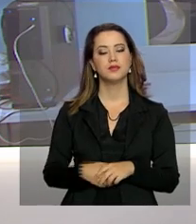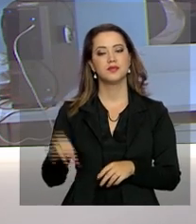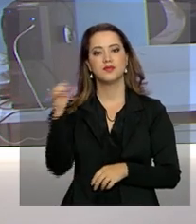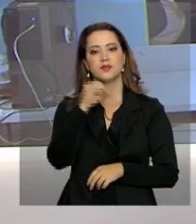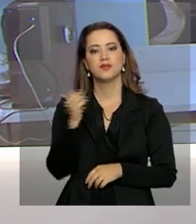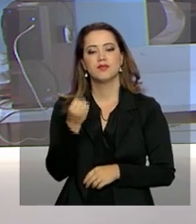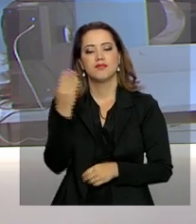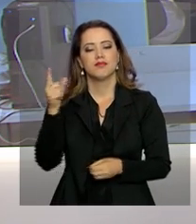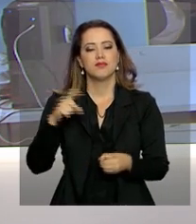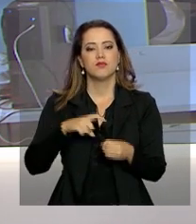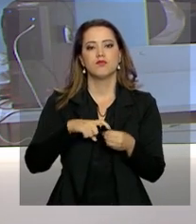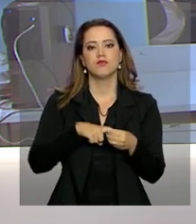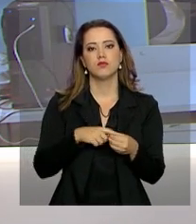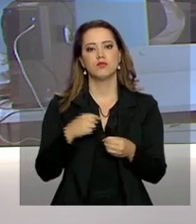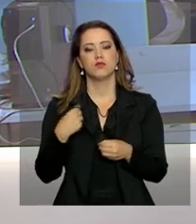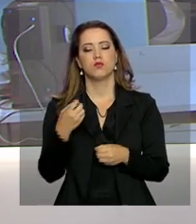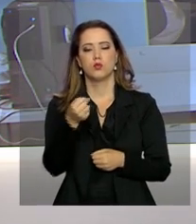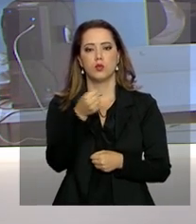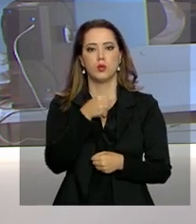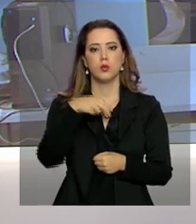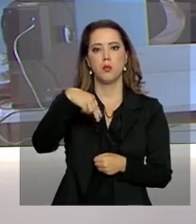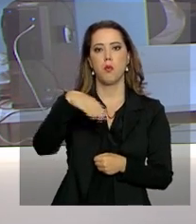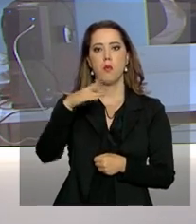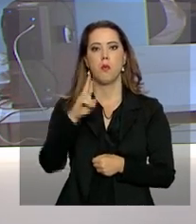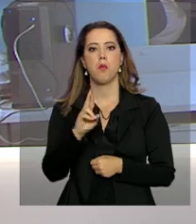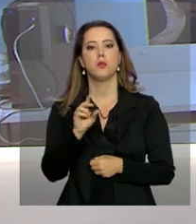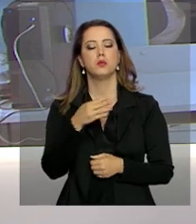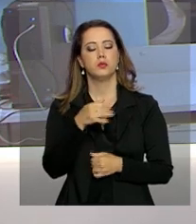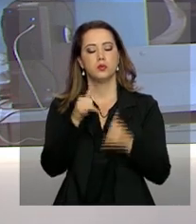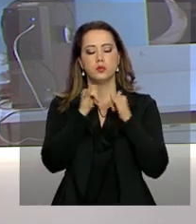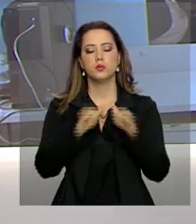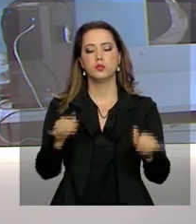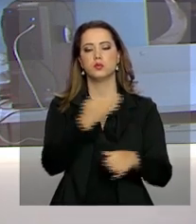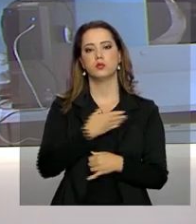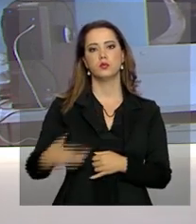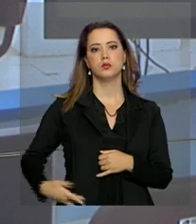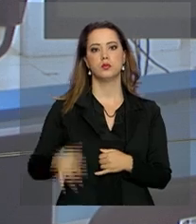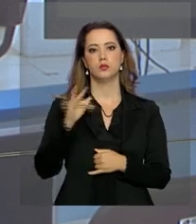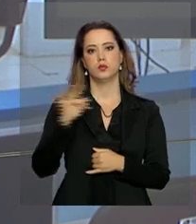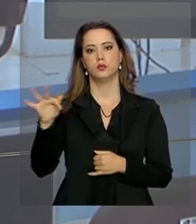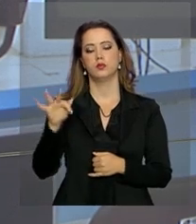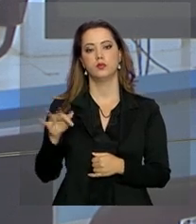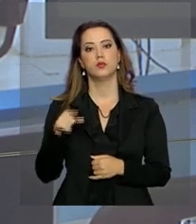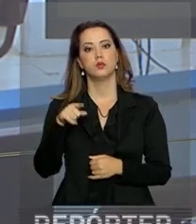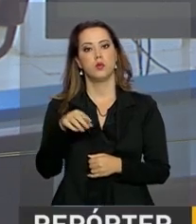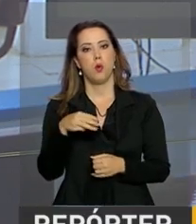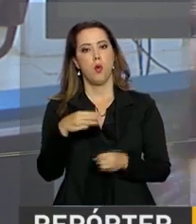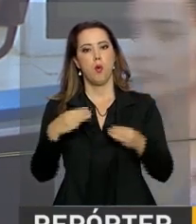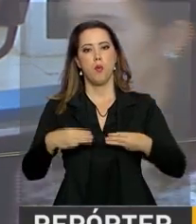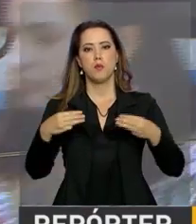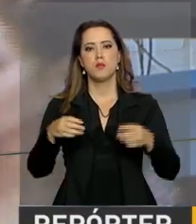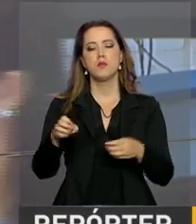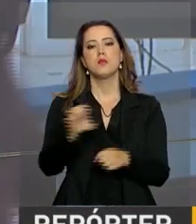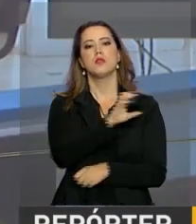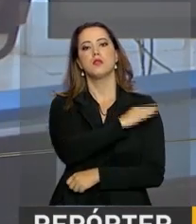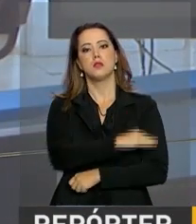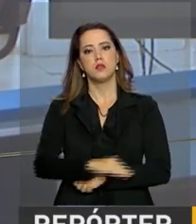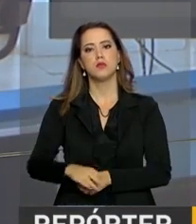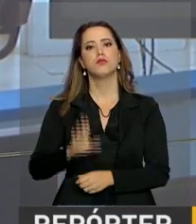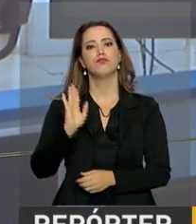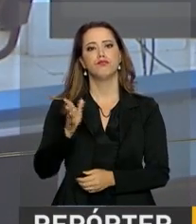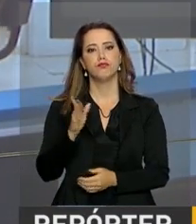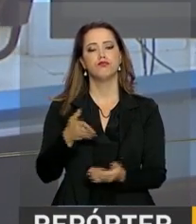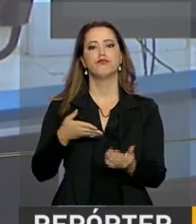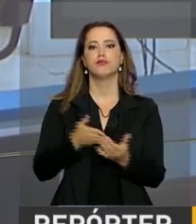Olá estamos de volta com repórter NBR e as notícias do governo federal o Ministério da Educação autorizou novos